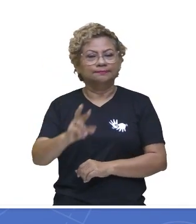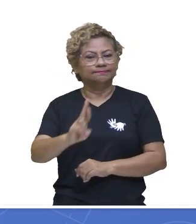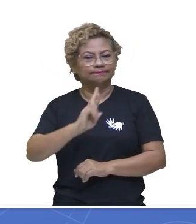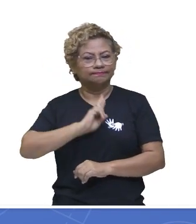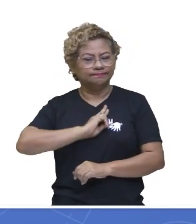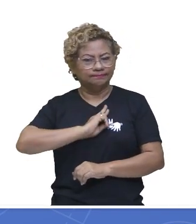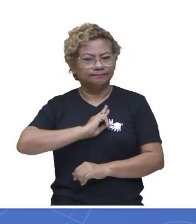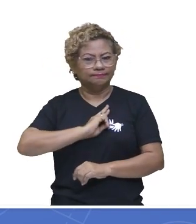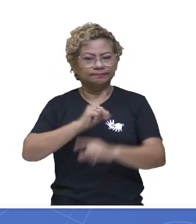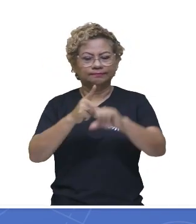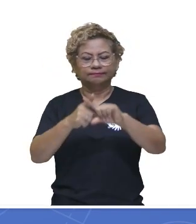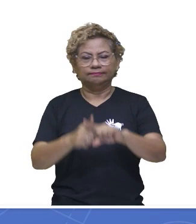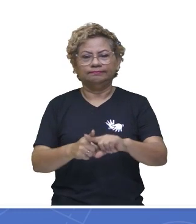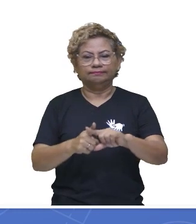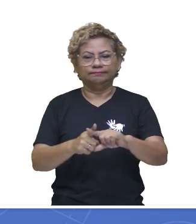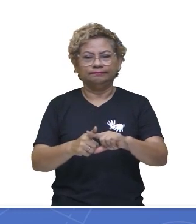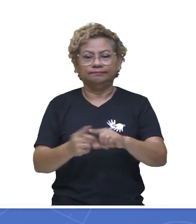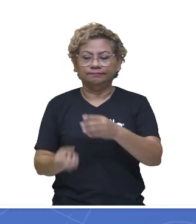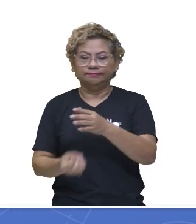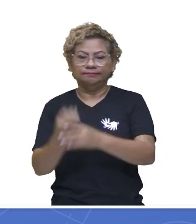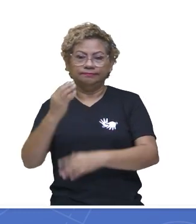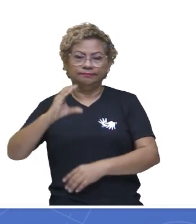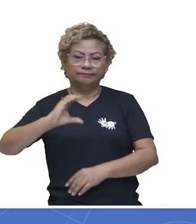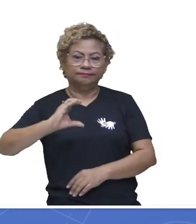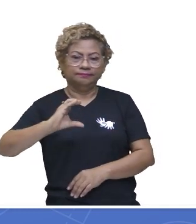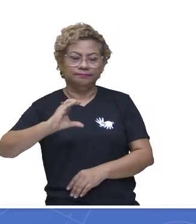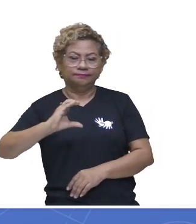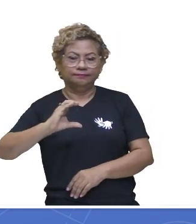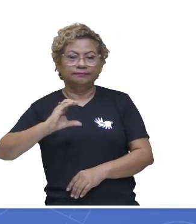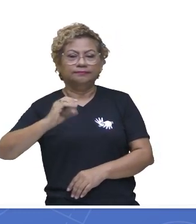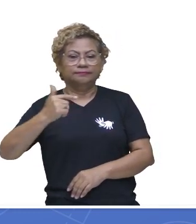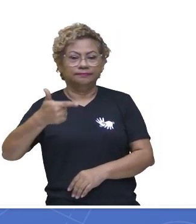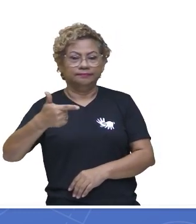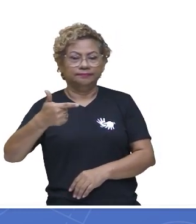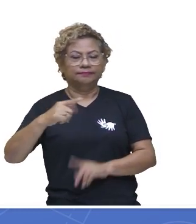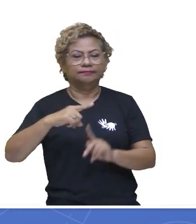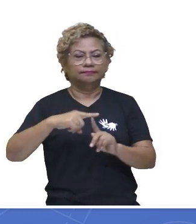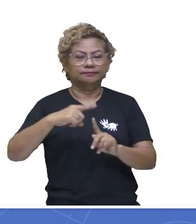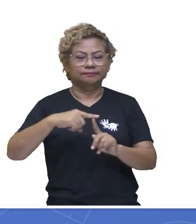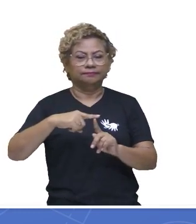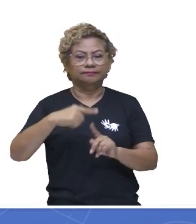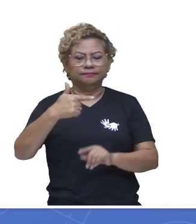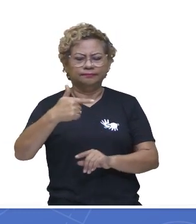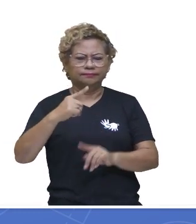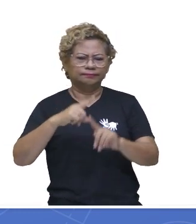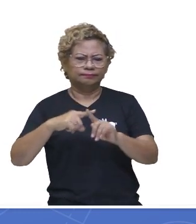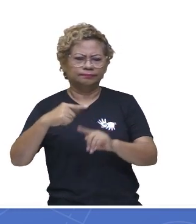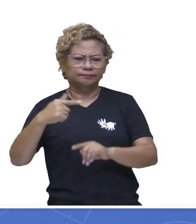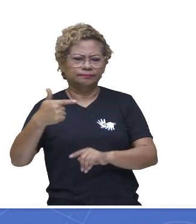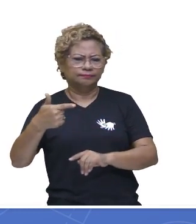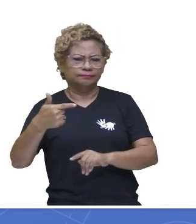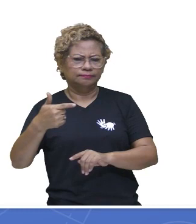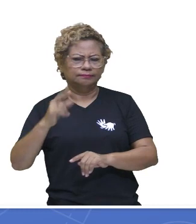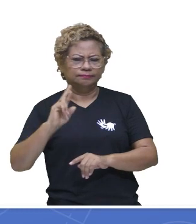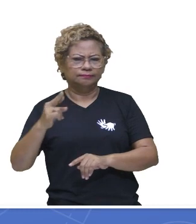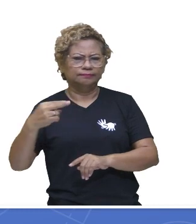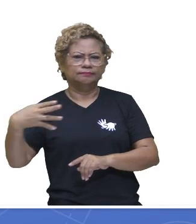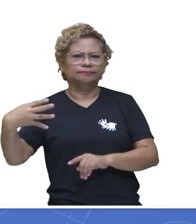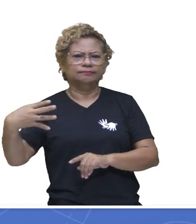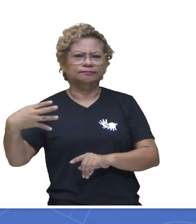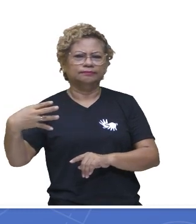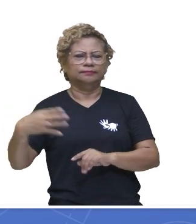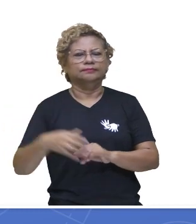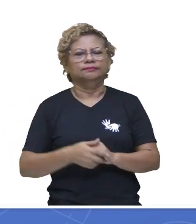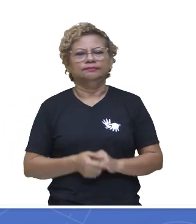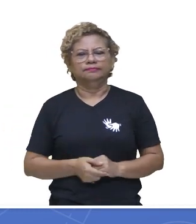dessa multiplicação será uma matriz do tipo 2, uma matriz quadrada do tipo 2, ou seja, é uma matriz que ela vai